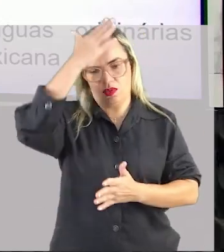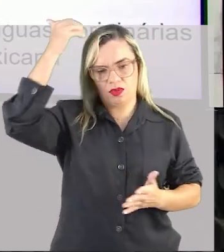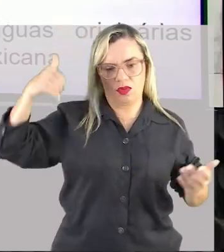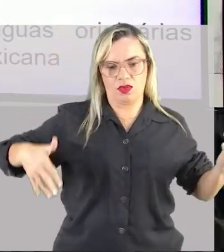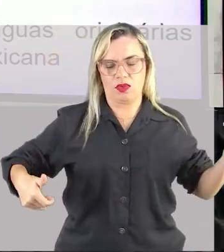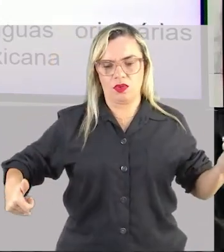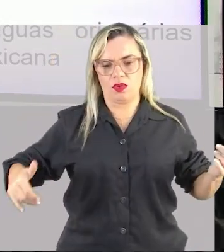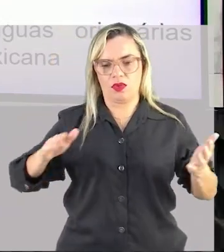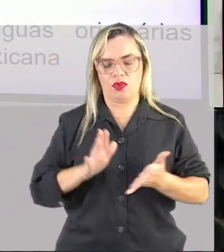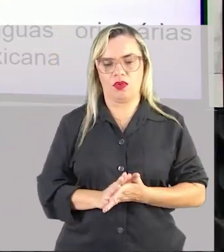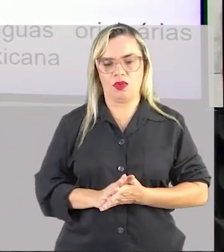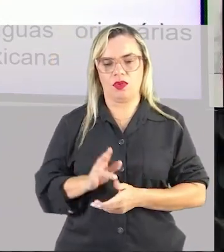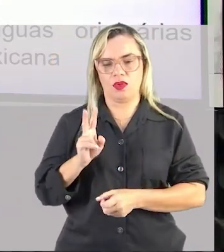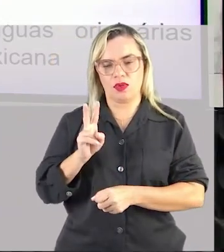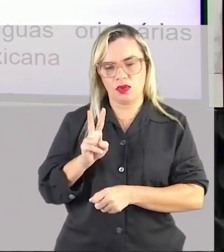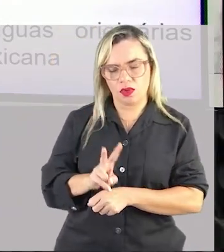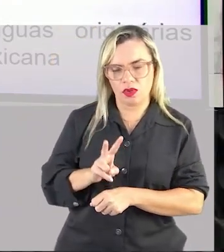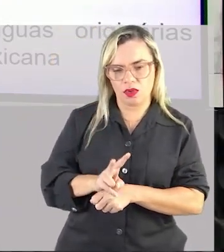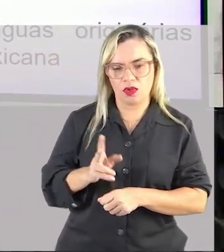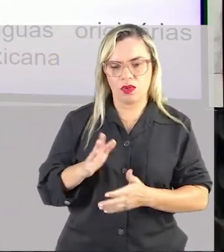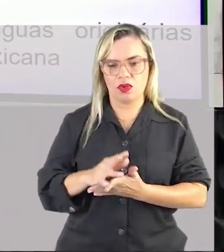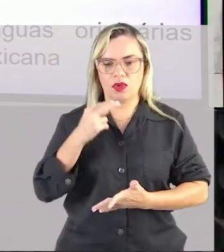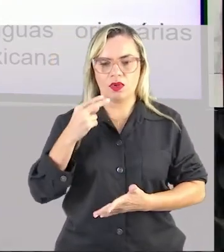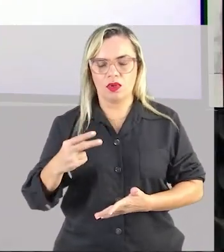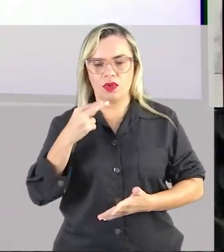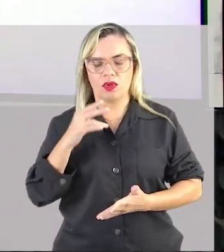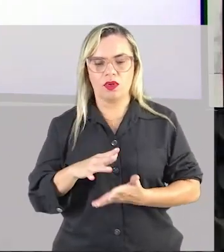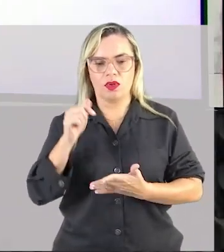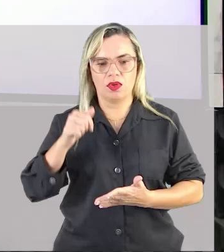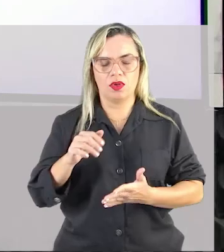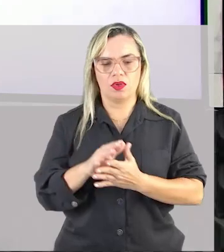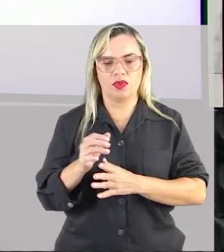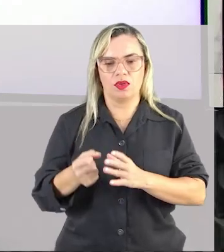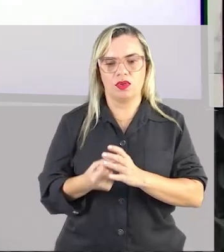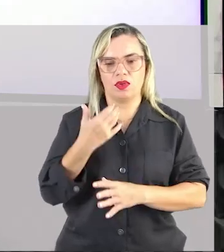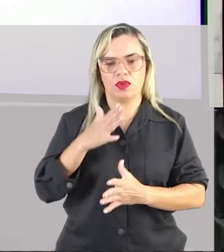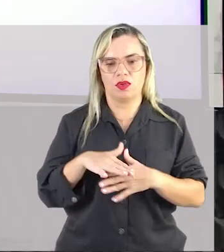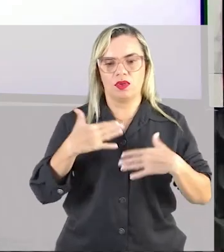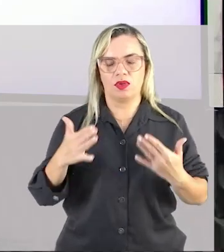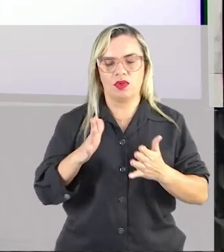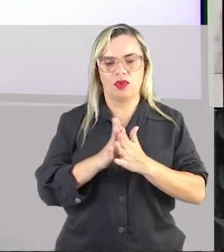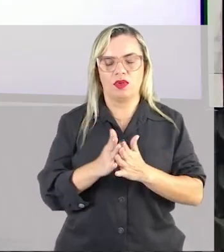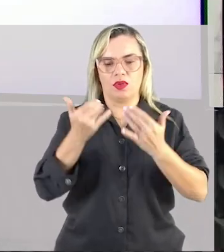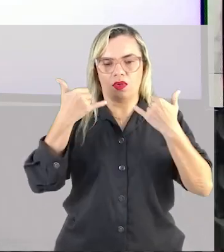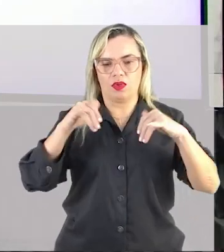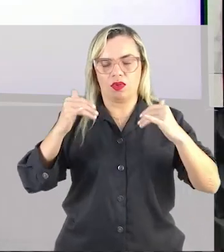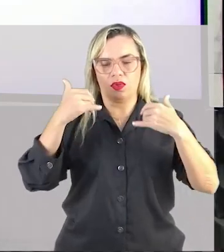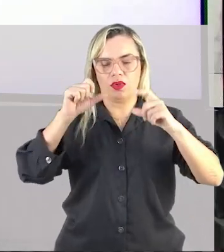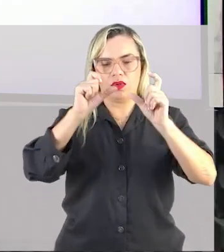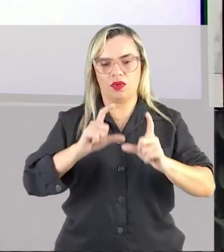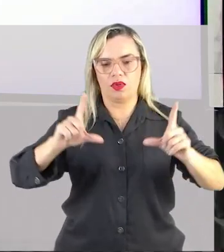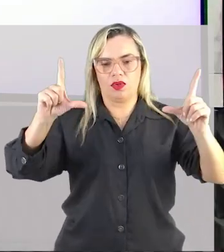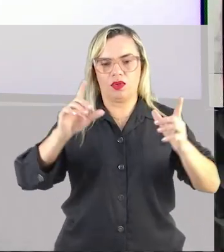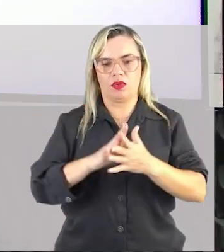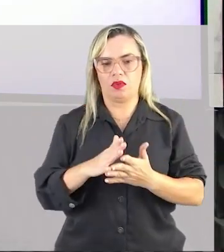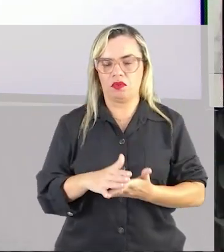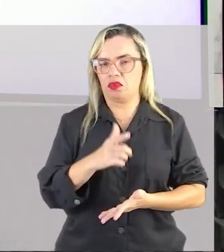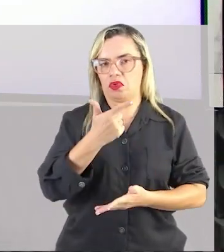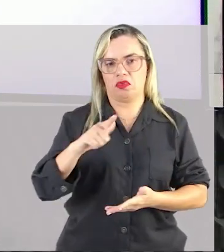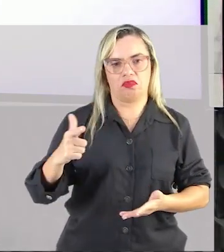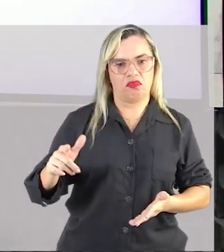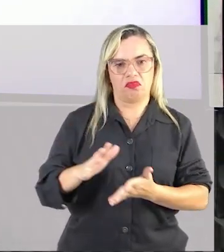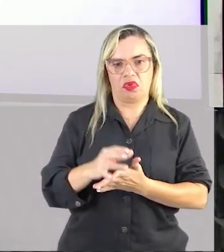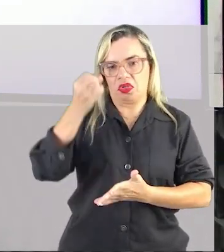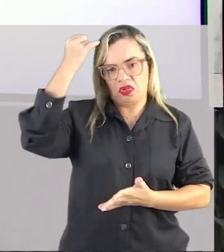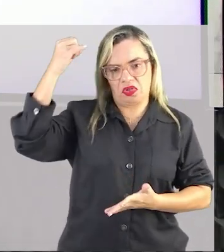e também a preservação das línguas originárias. Bora lá ver a campanha. Diz o seguinte, aqui eu não tenho ideia de como se pronuncia, de como